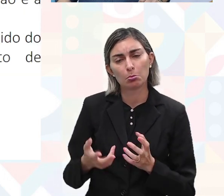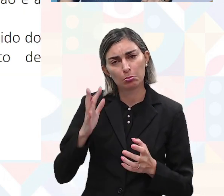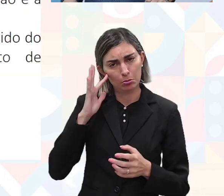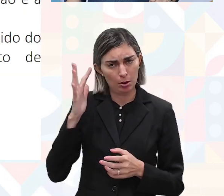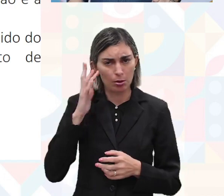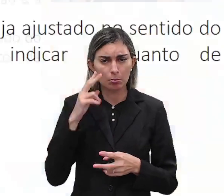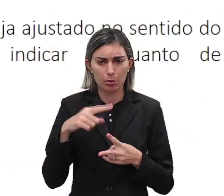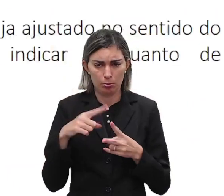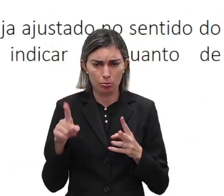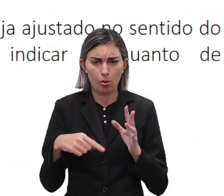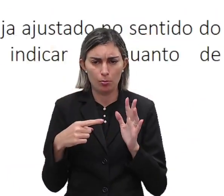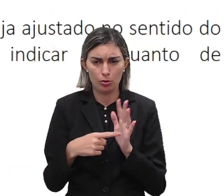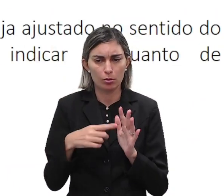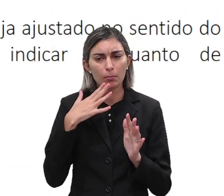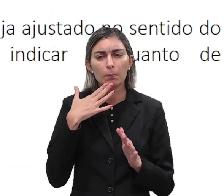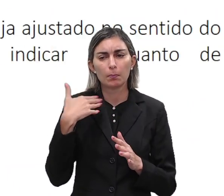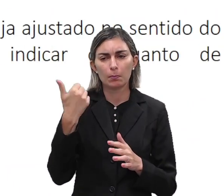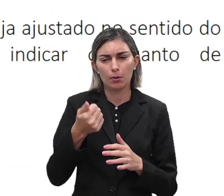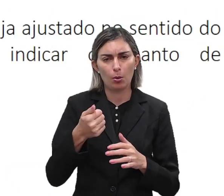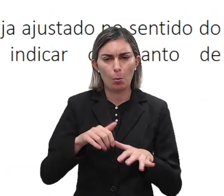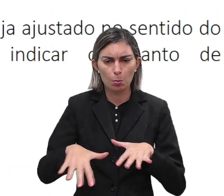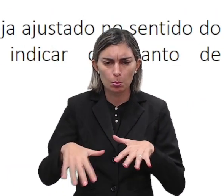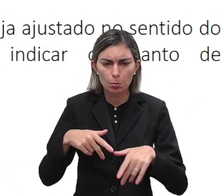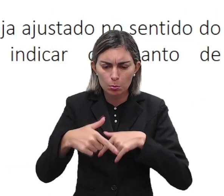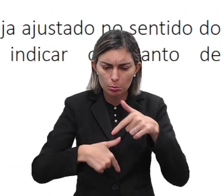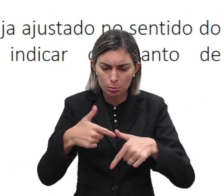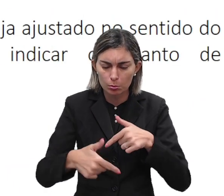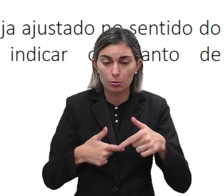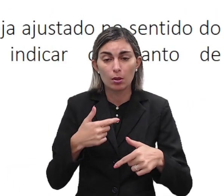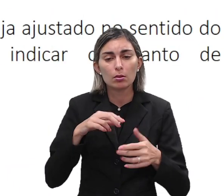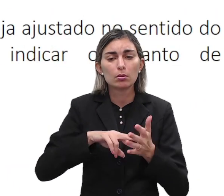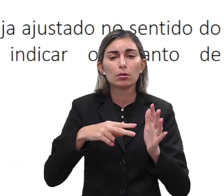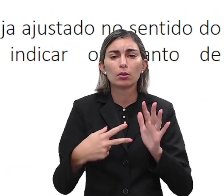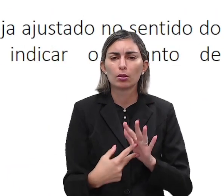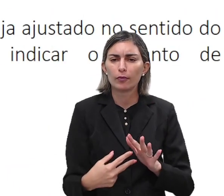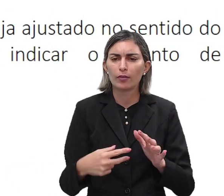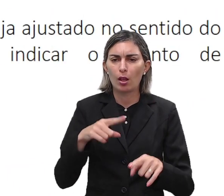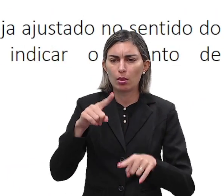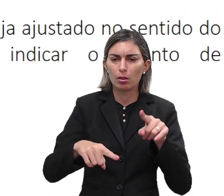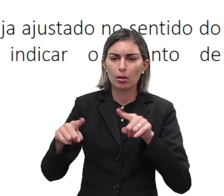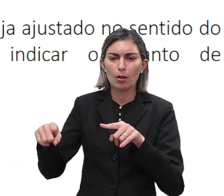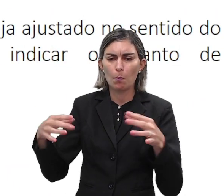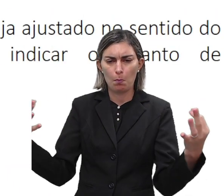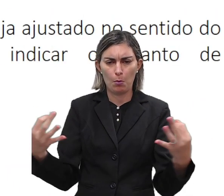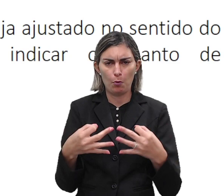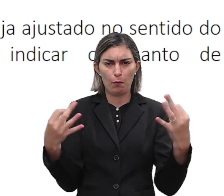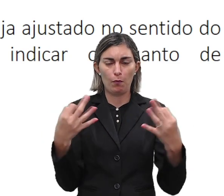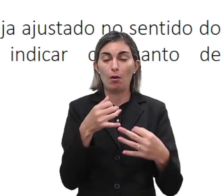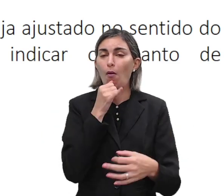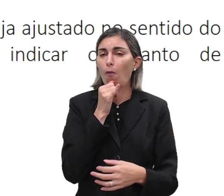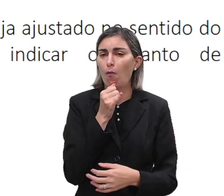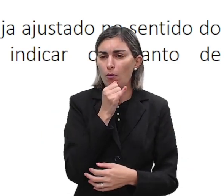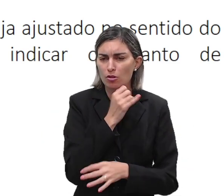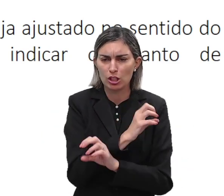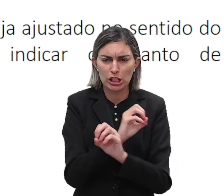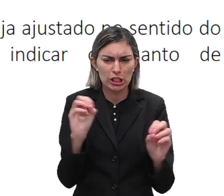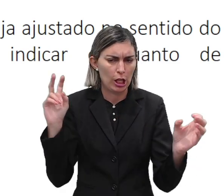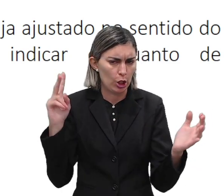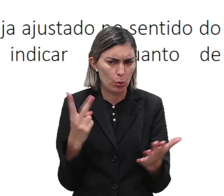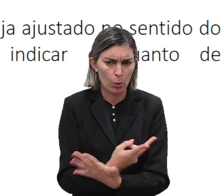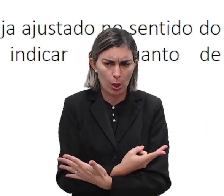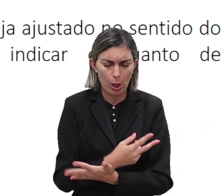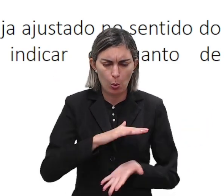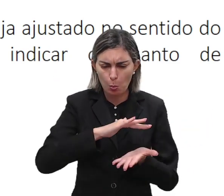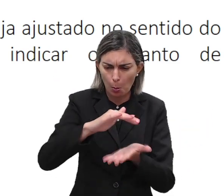Teoricamente, esse objetivo de melhoramento da produção muitas vezes significa o nível de perfeição. Por exemplo, zero erro,